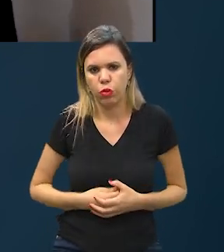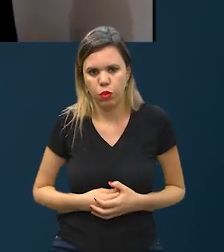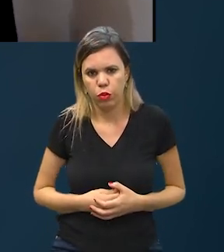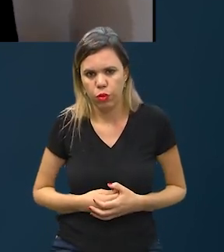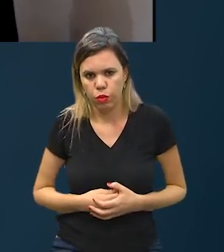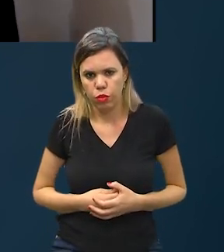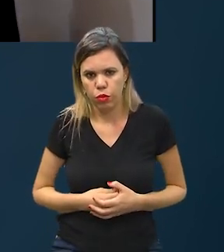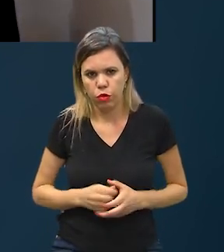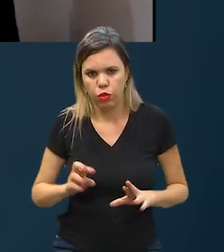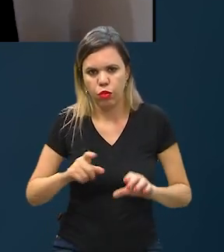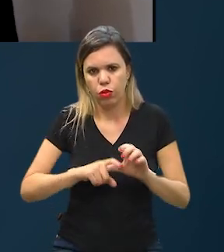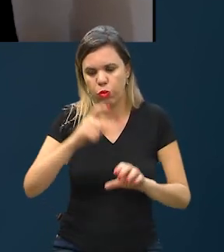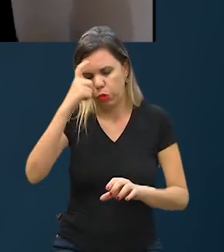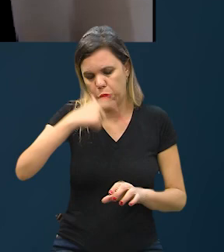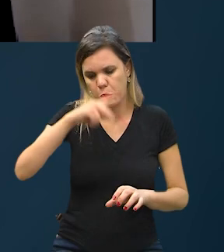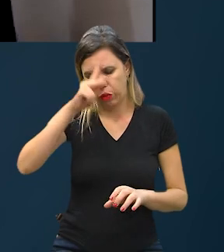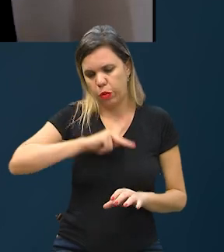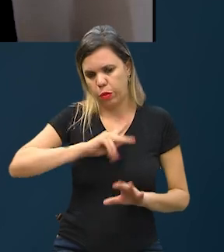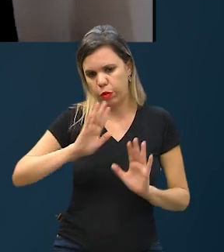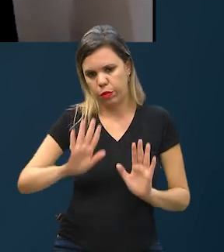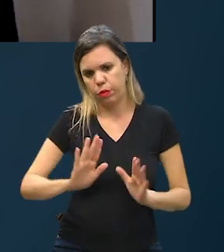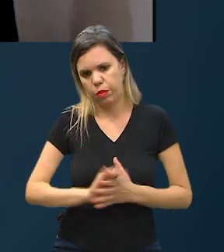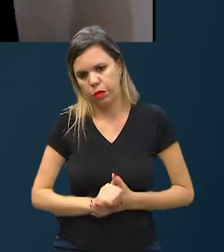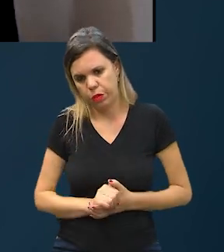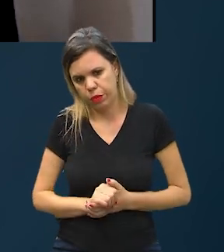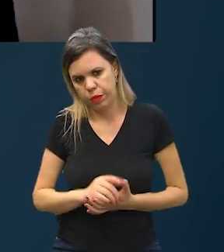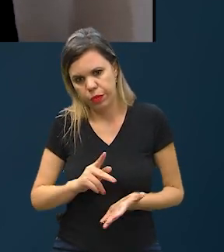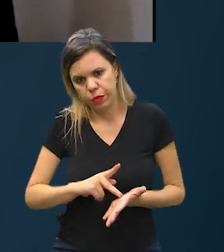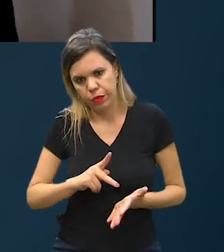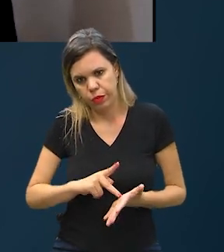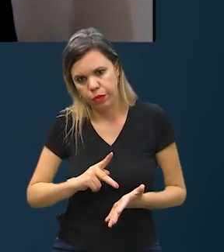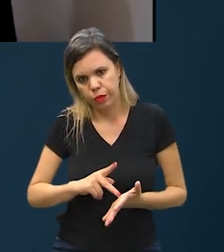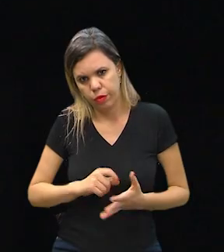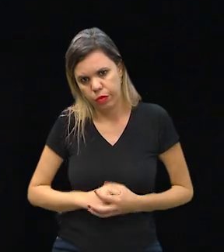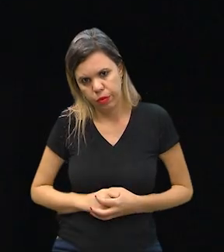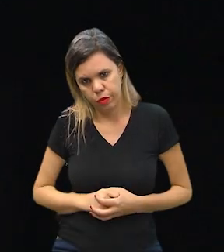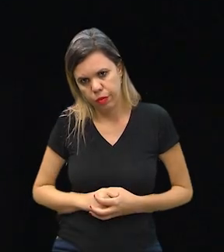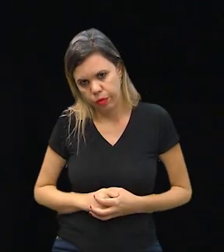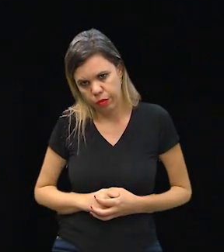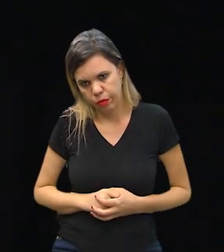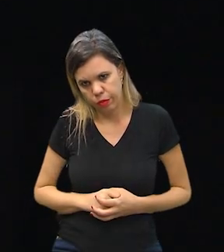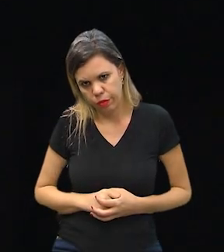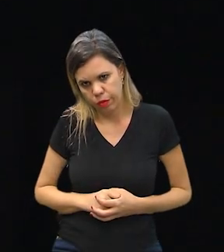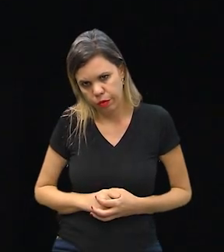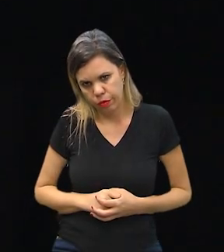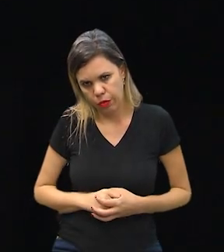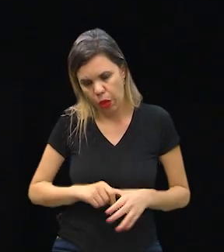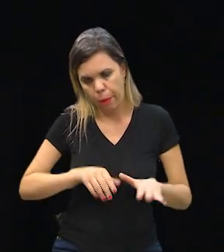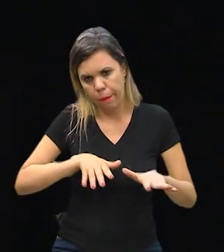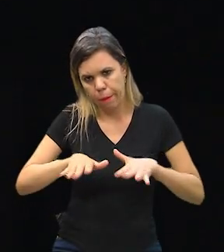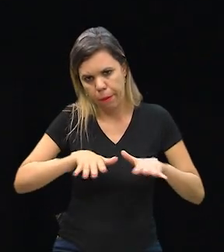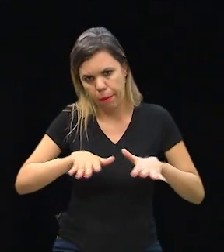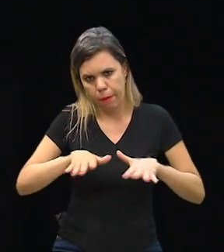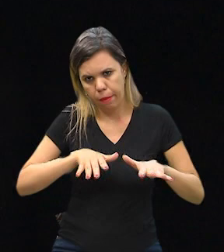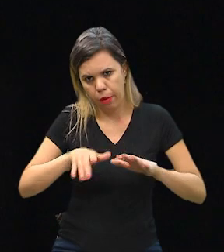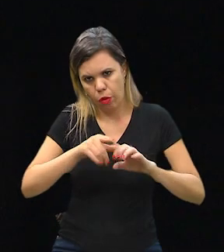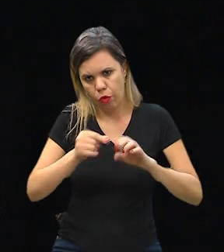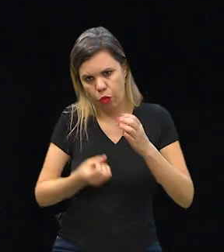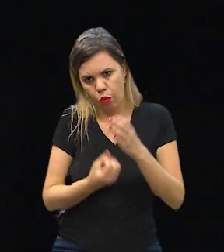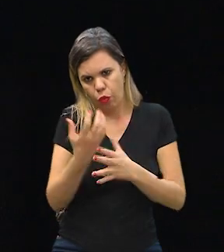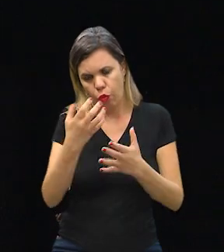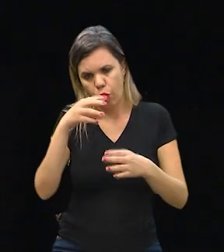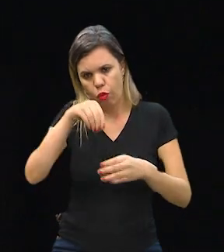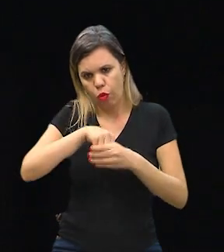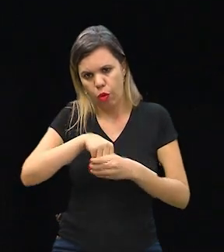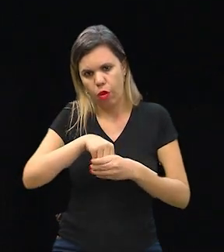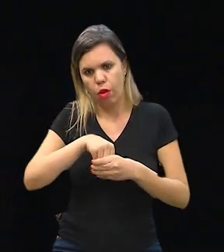isso de forma autônoma, né? Então, na verdade, esse movimento de empreender, ele